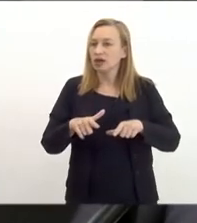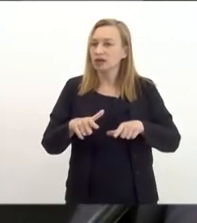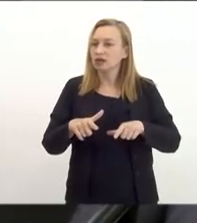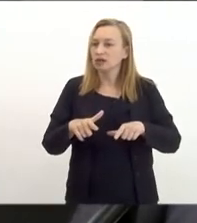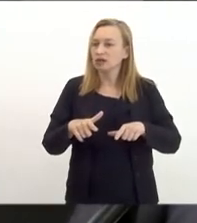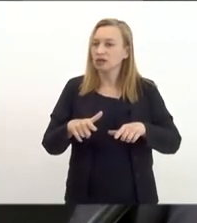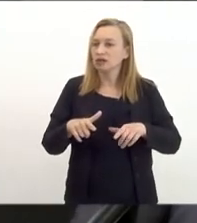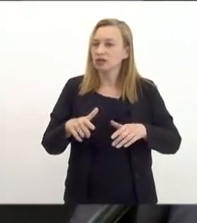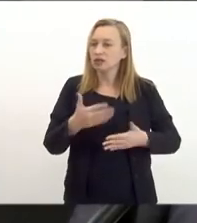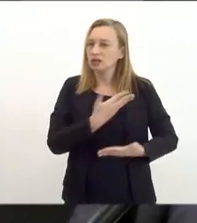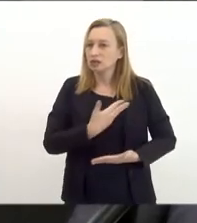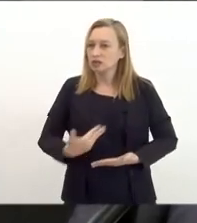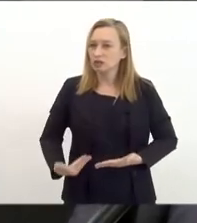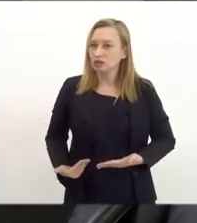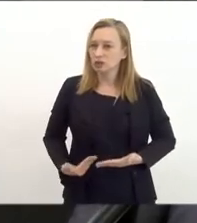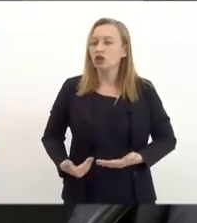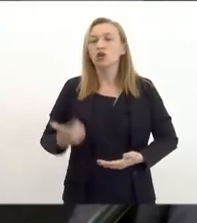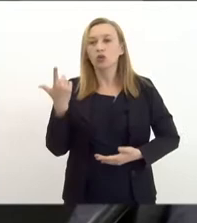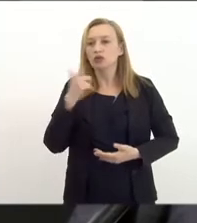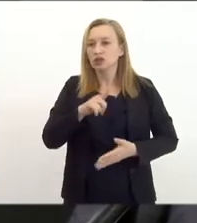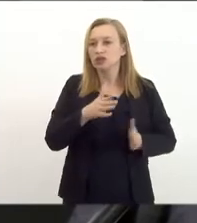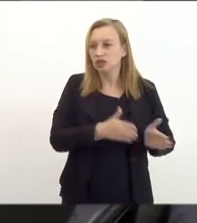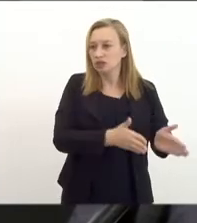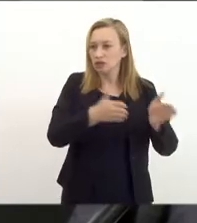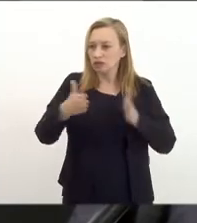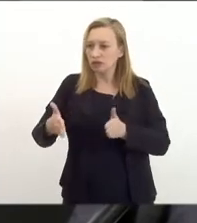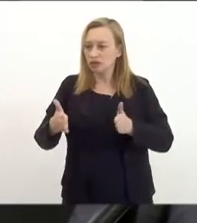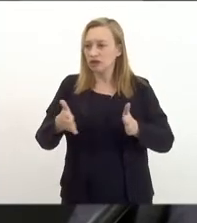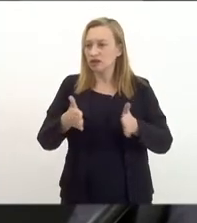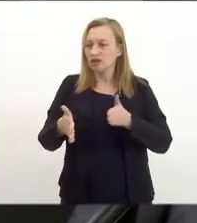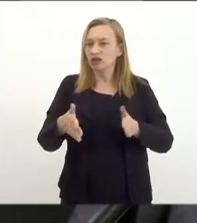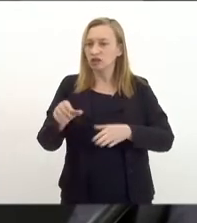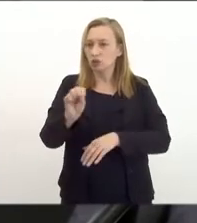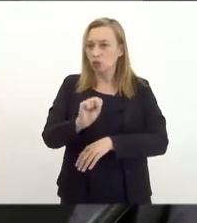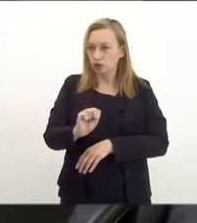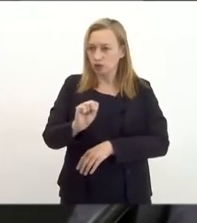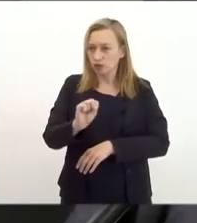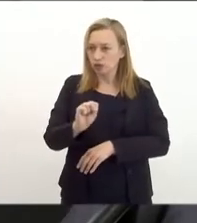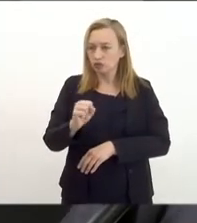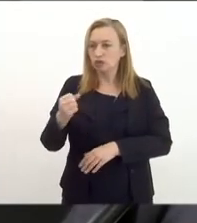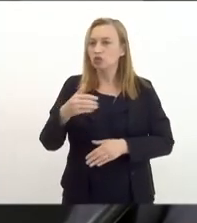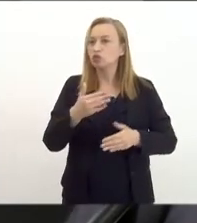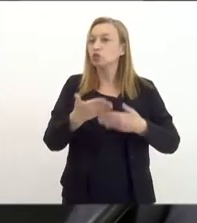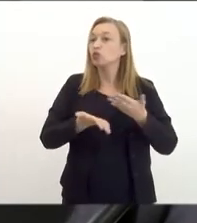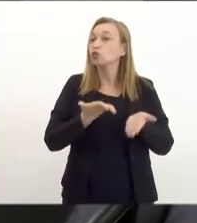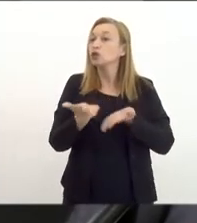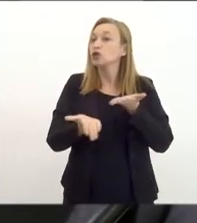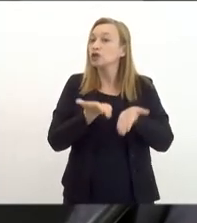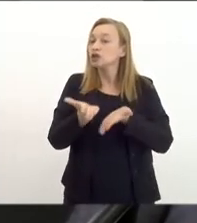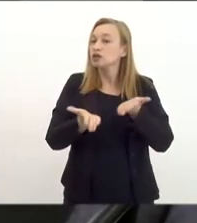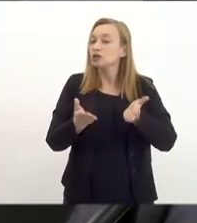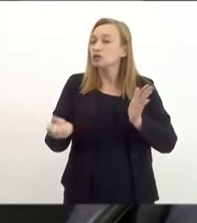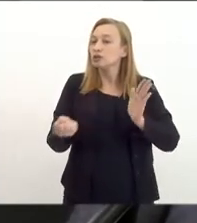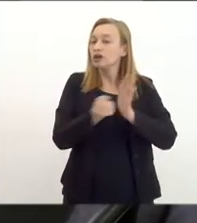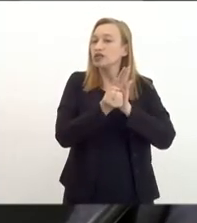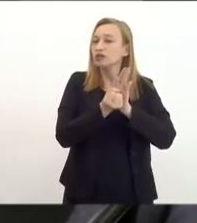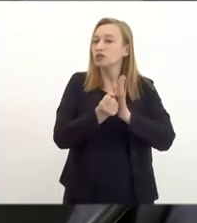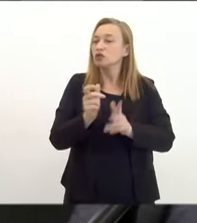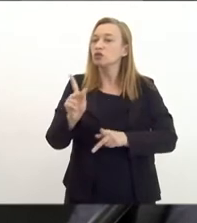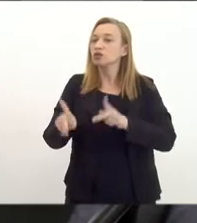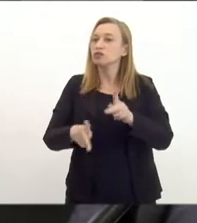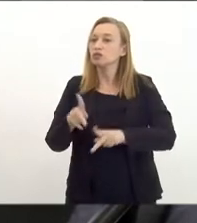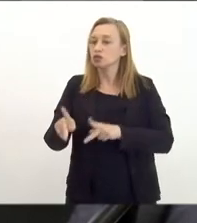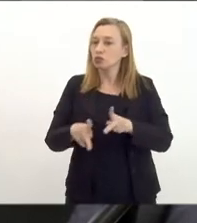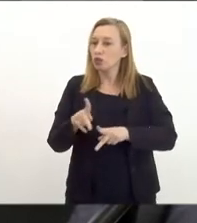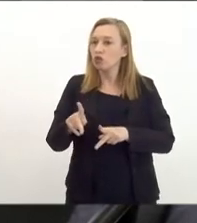passar da fase 8 e a gente tá cuidando e do patrimônio da população